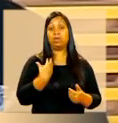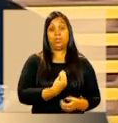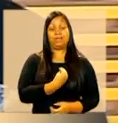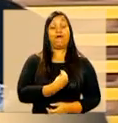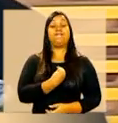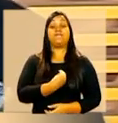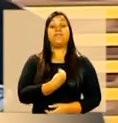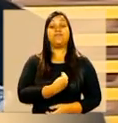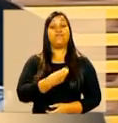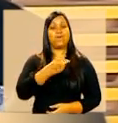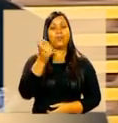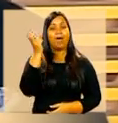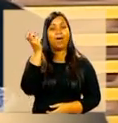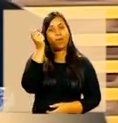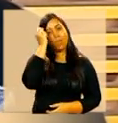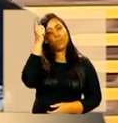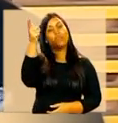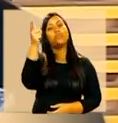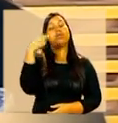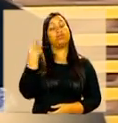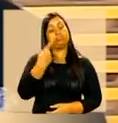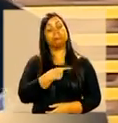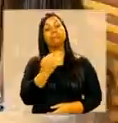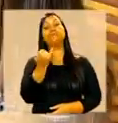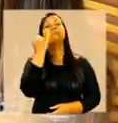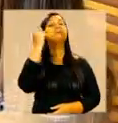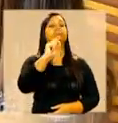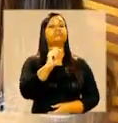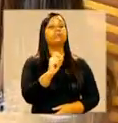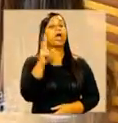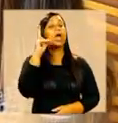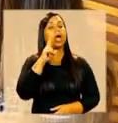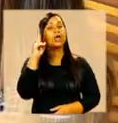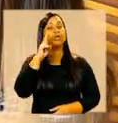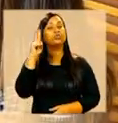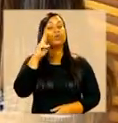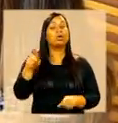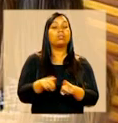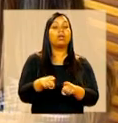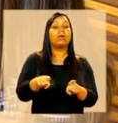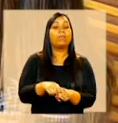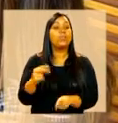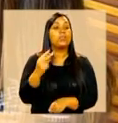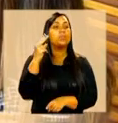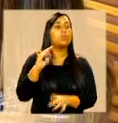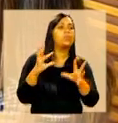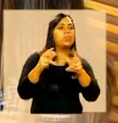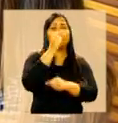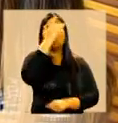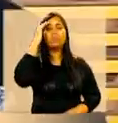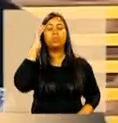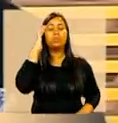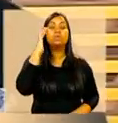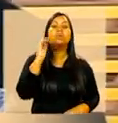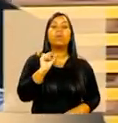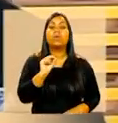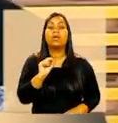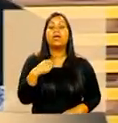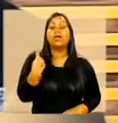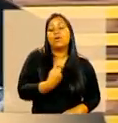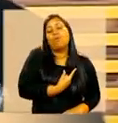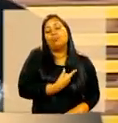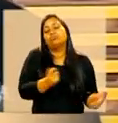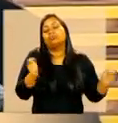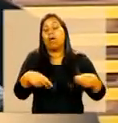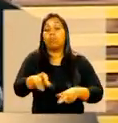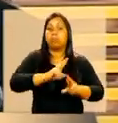presente ali na cultura e a gente tem que valorizar isso. A gente valorizando a história do local e valorizando a cultura das pessoas, essa identidade, a gente consegue um